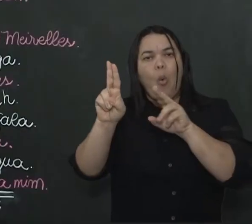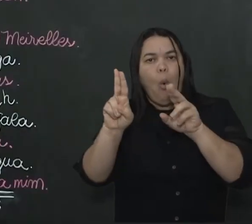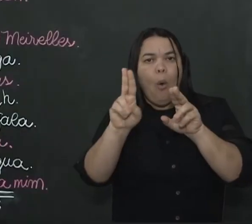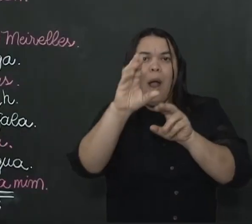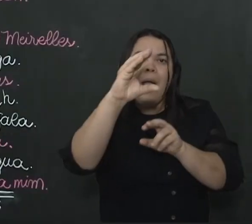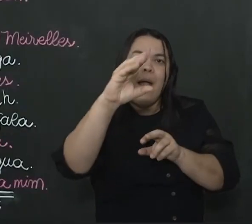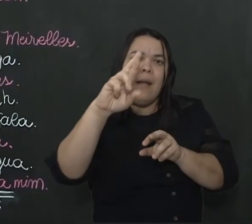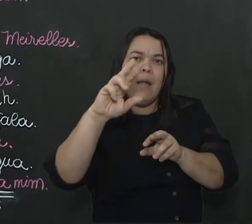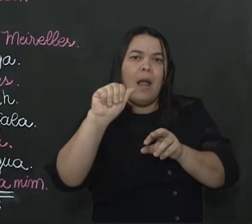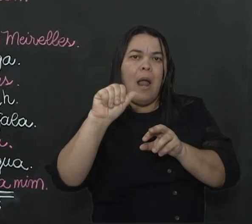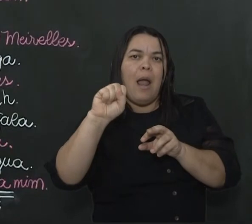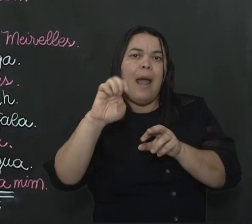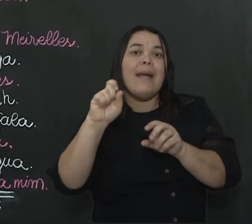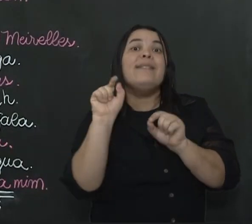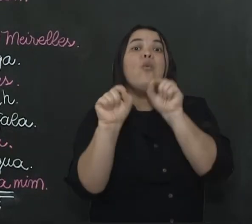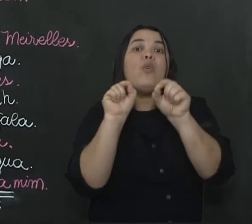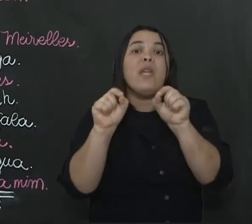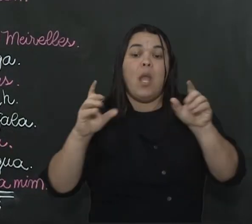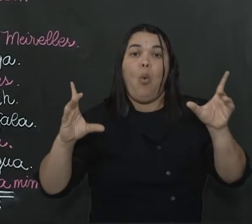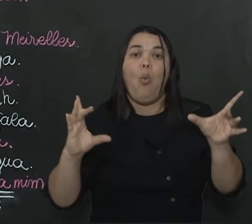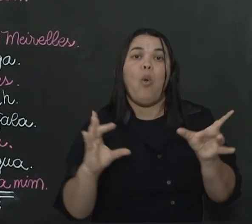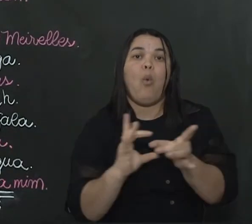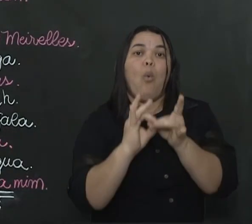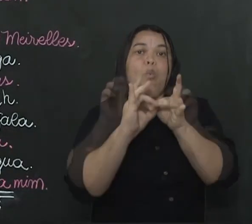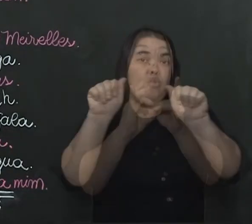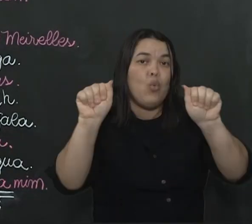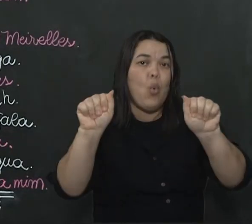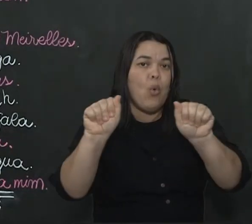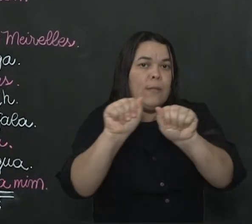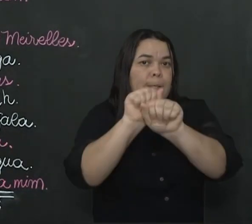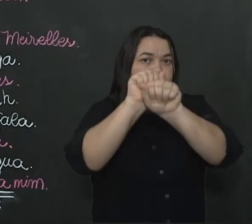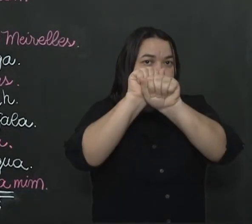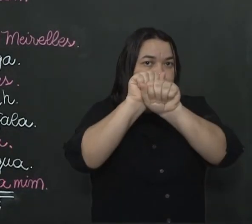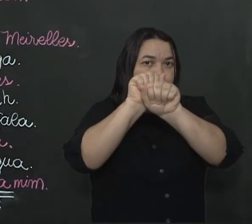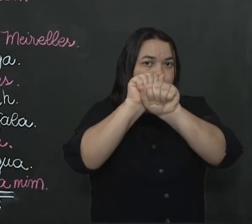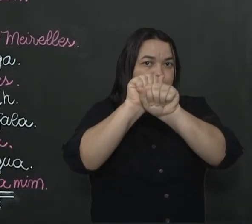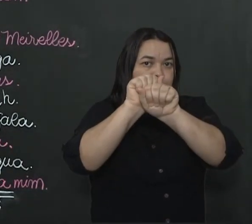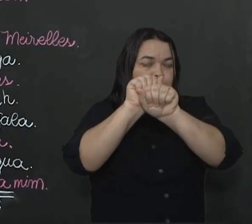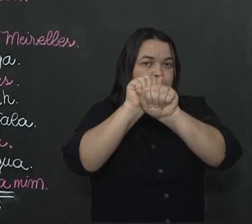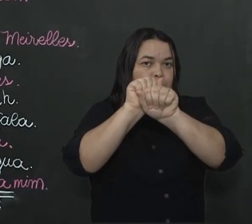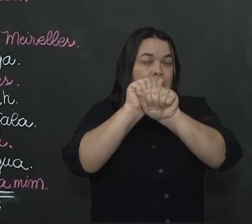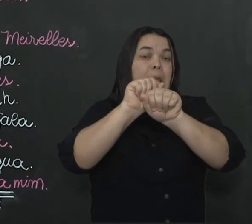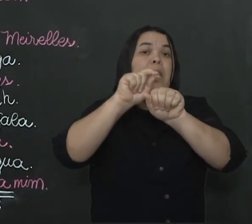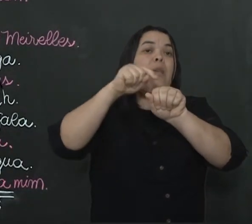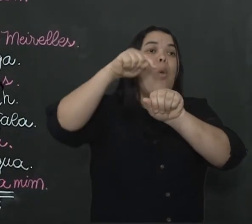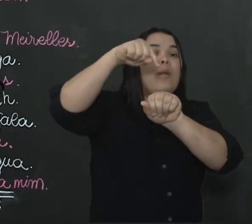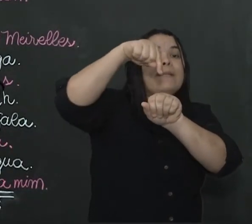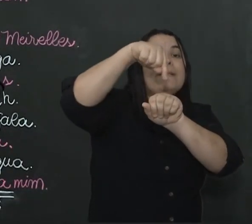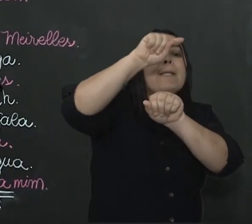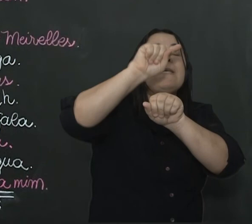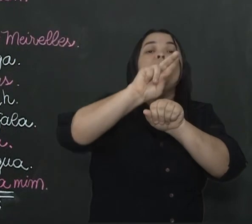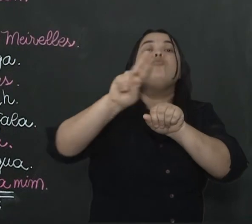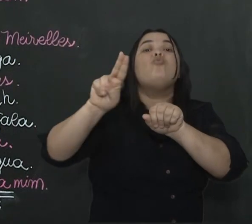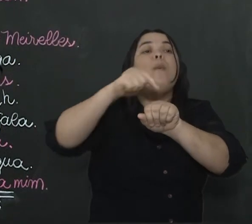letras, o encontro desses dois as, e a gente marca essa fusão, a gente marca esse fenômeno da crase com o acento